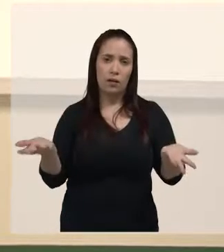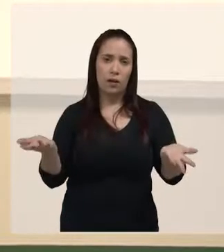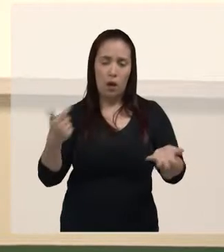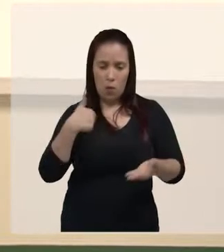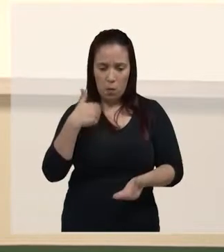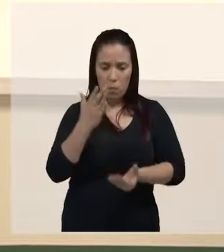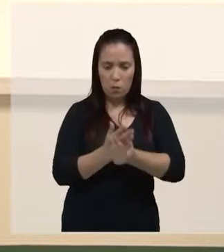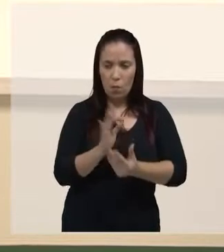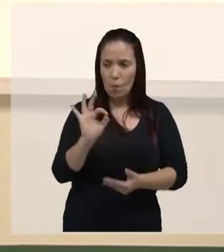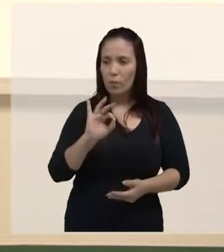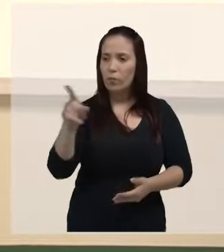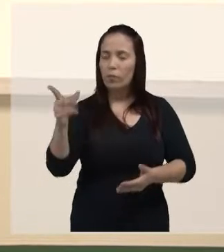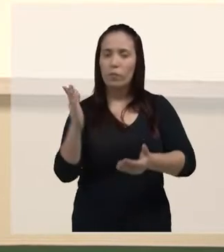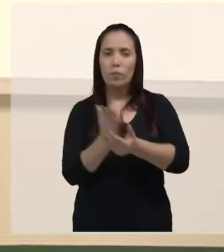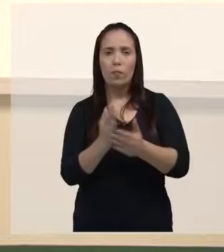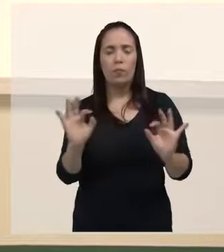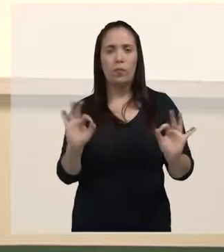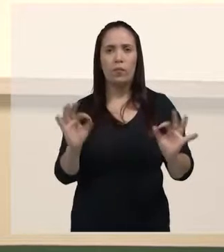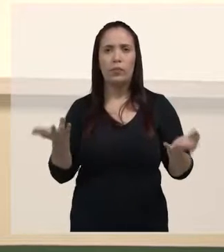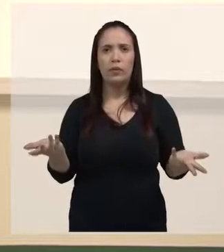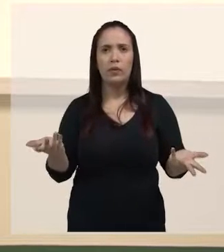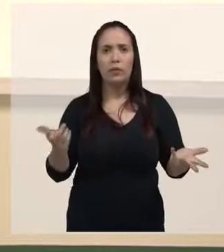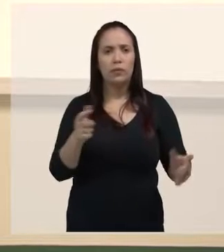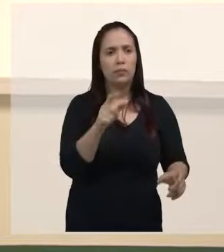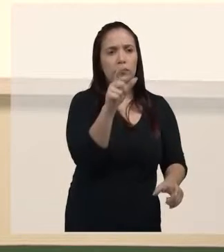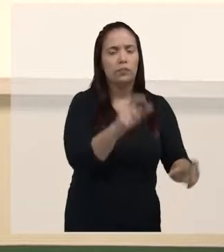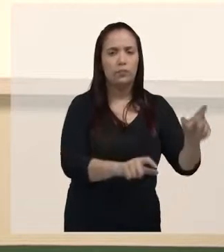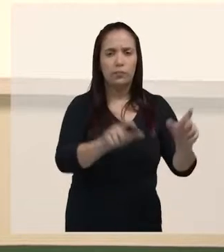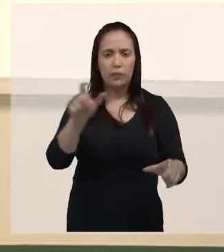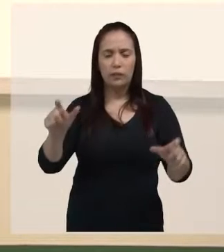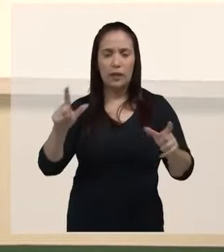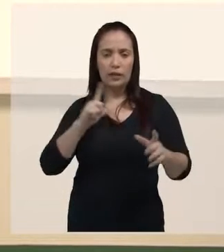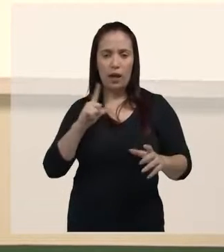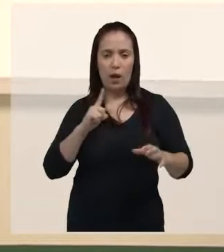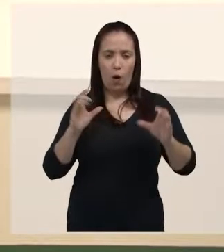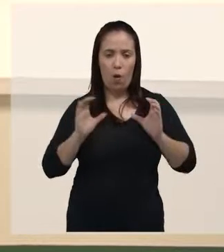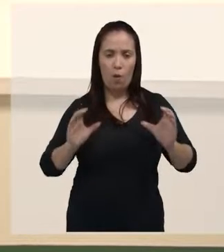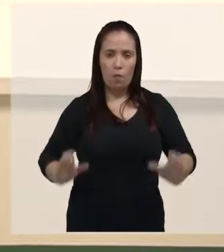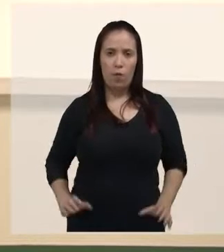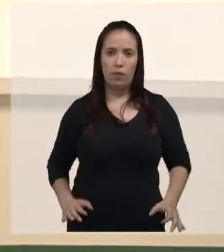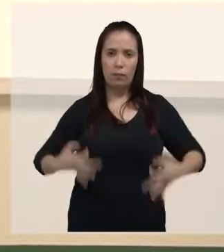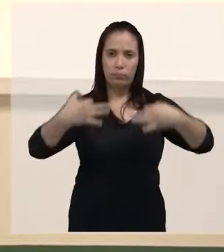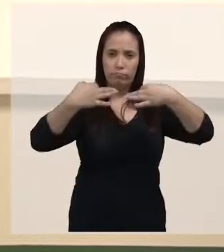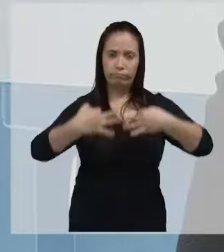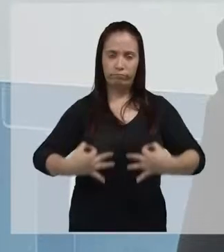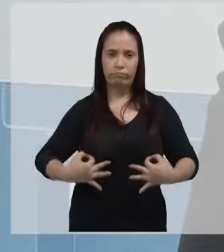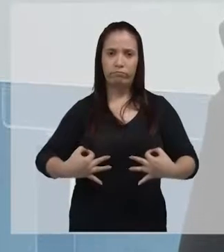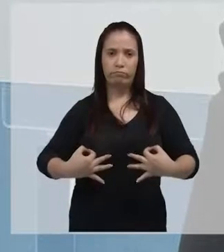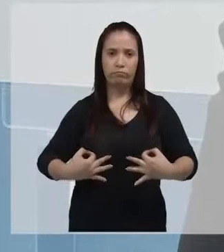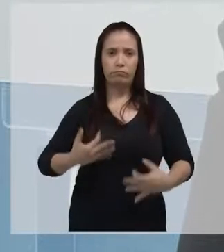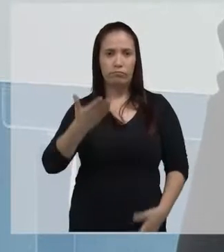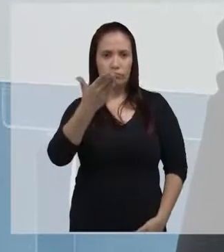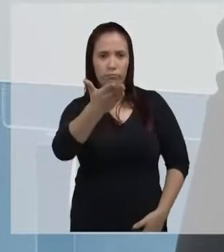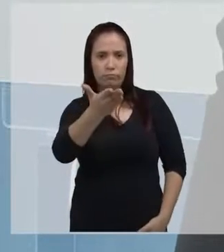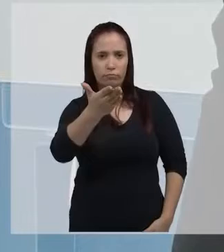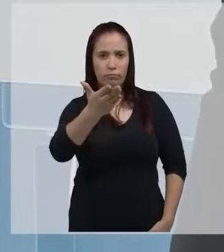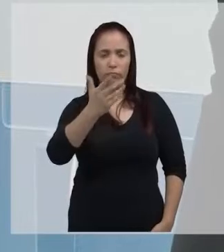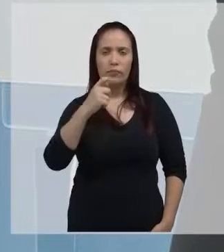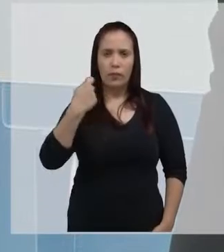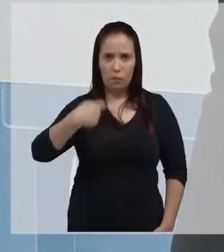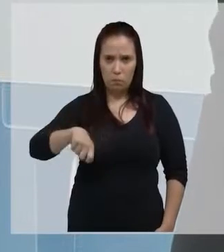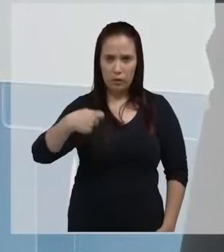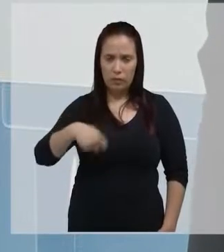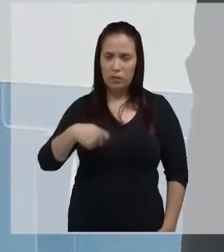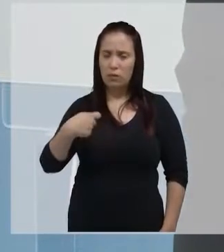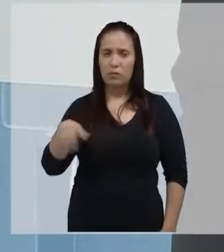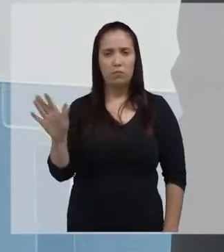nem vou ser processado. Se eu sou um cidadão de bem, um homem de bem que procura andar na linha, eu não preciso disso. Claudinho aqui, nosso cinegrafista, precisa disso? Eu compreendo. Você